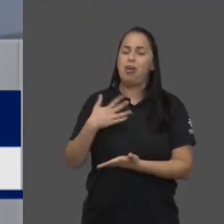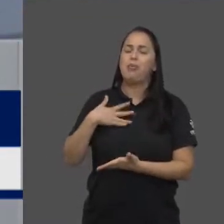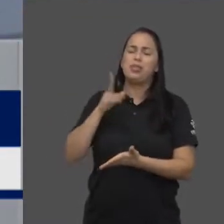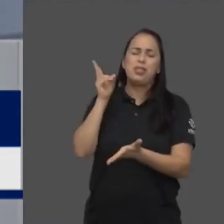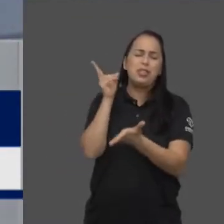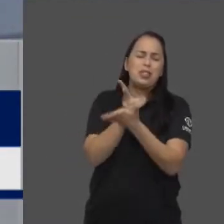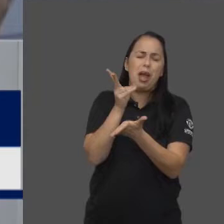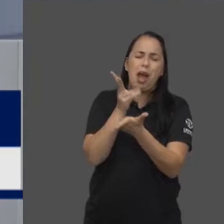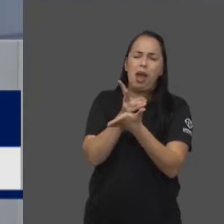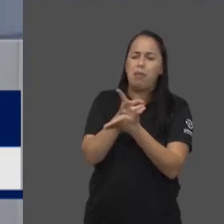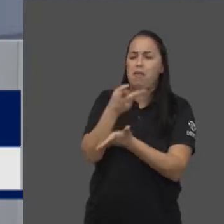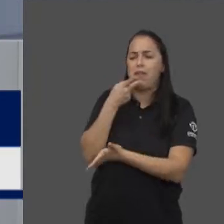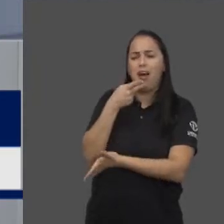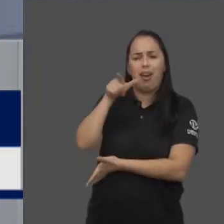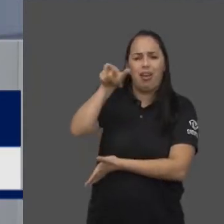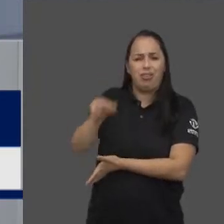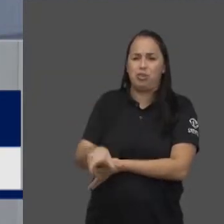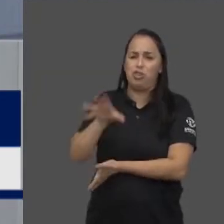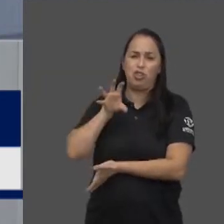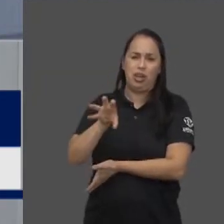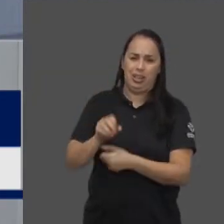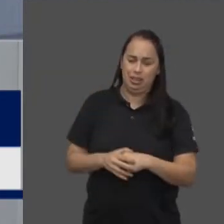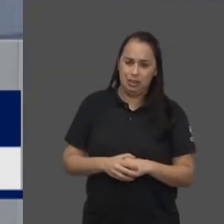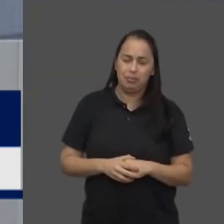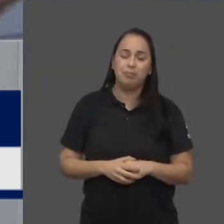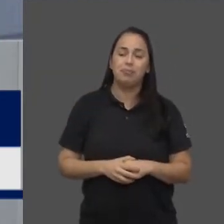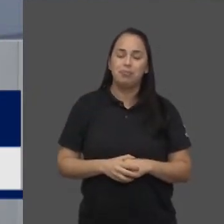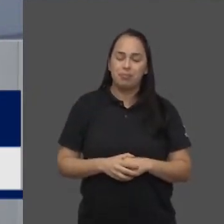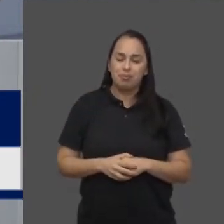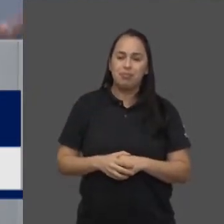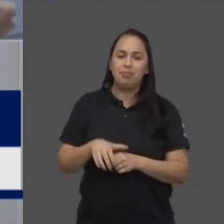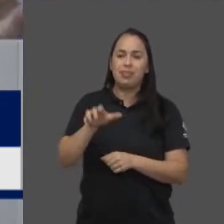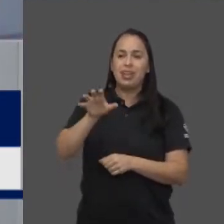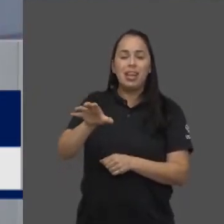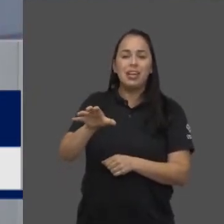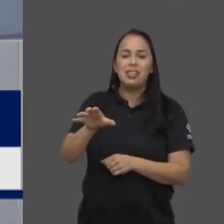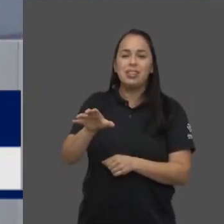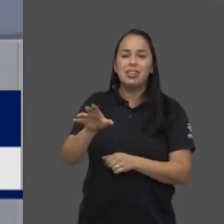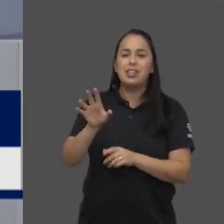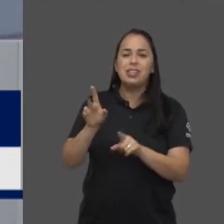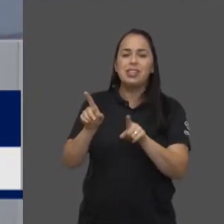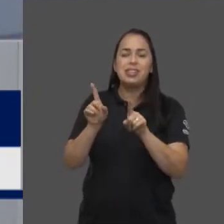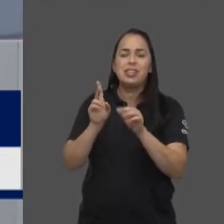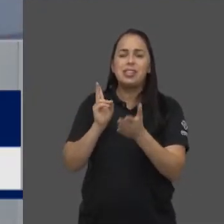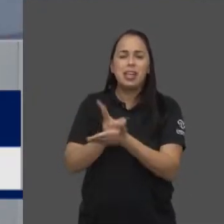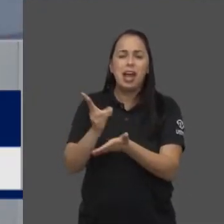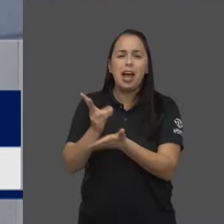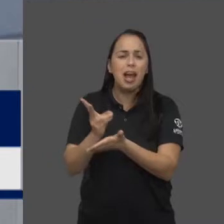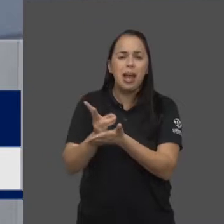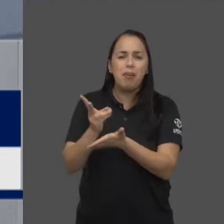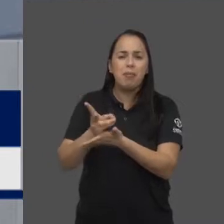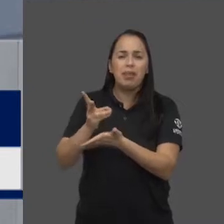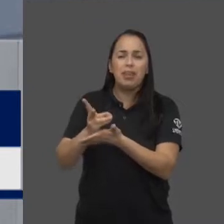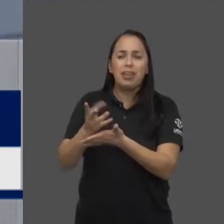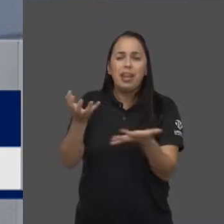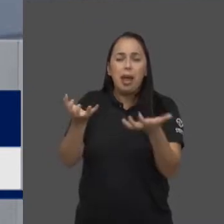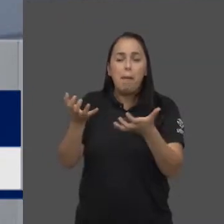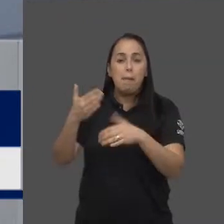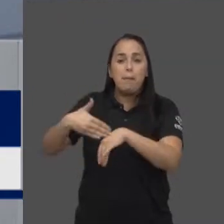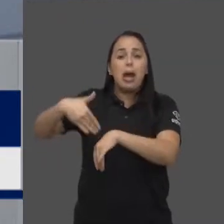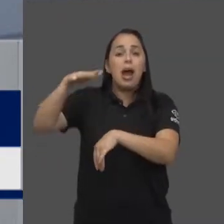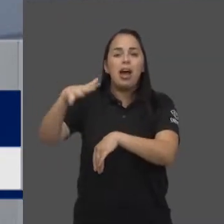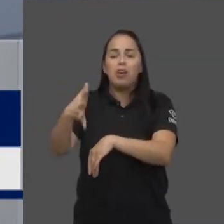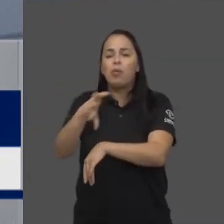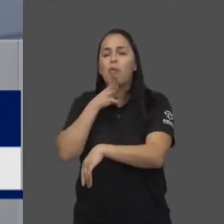não é agora que eu estou falando eu sempre falei e ele sabe disso Oi e